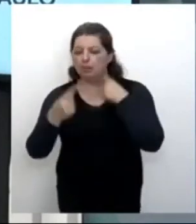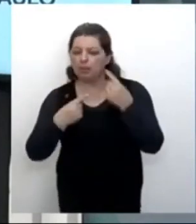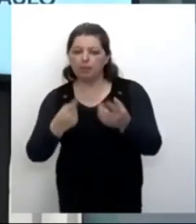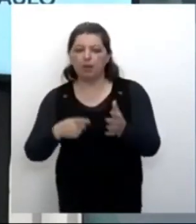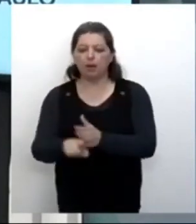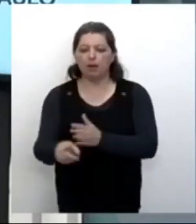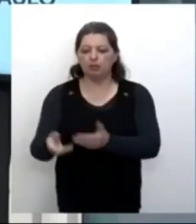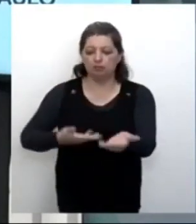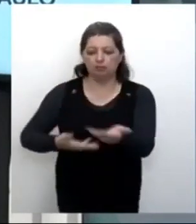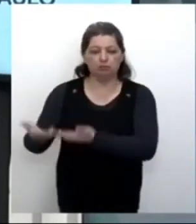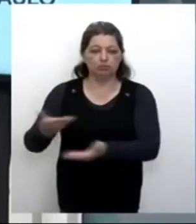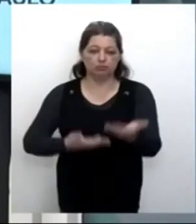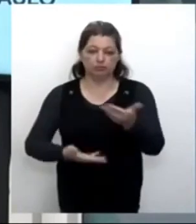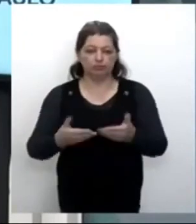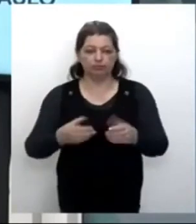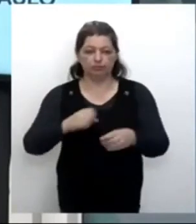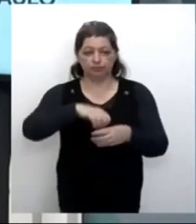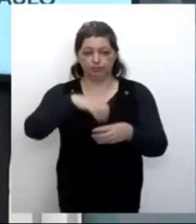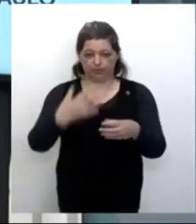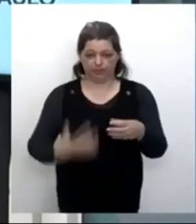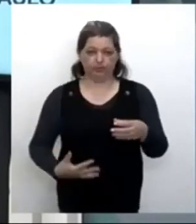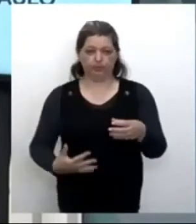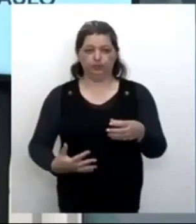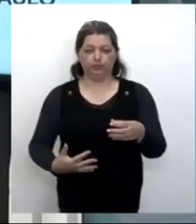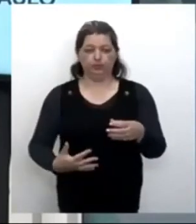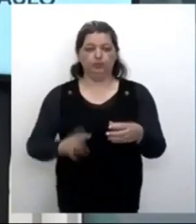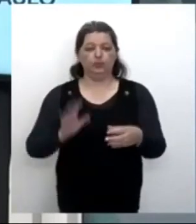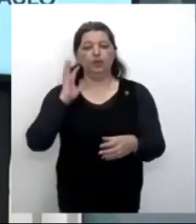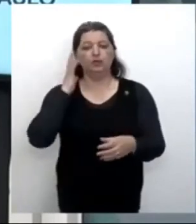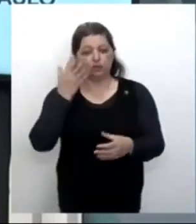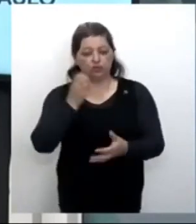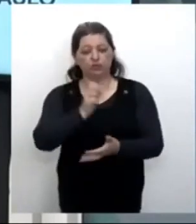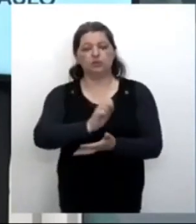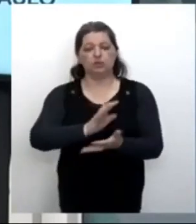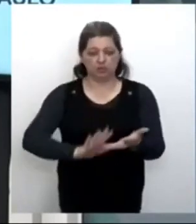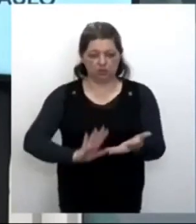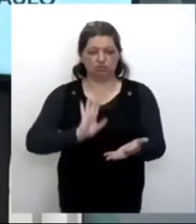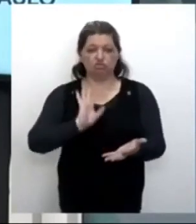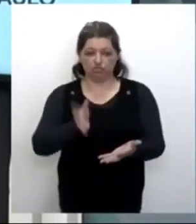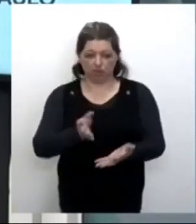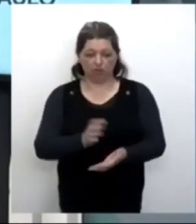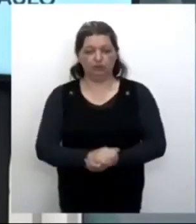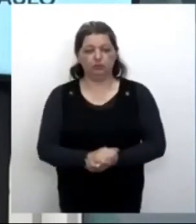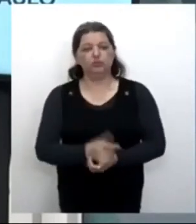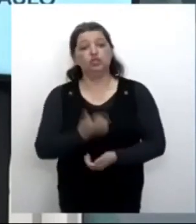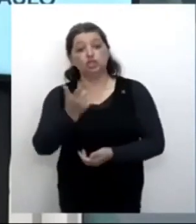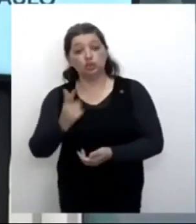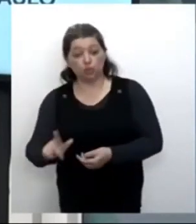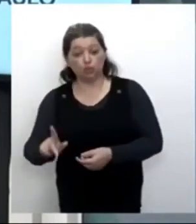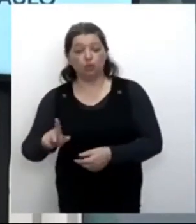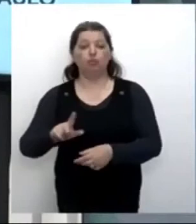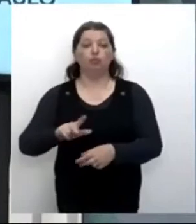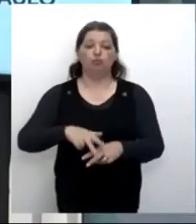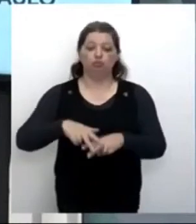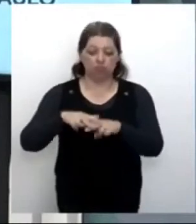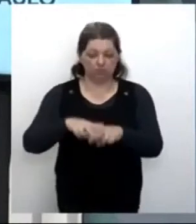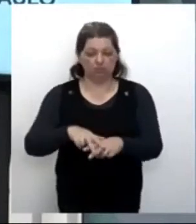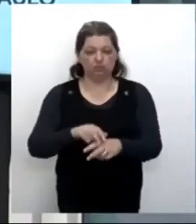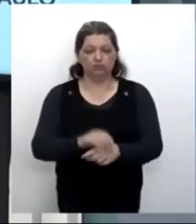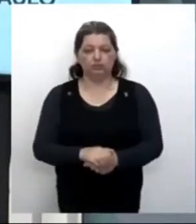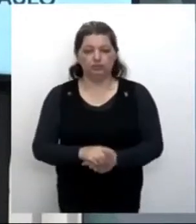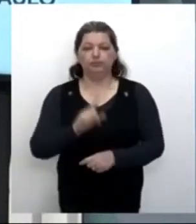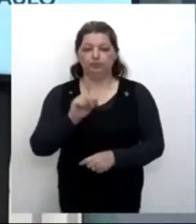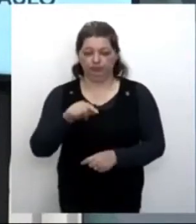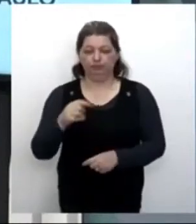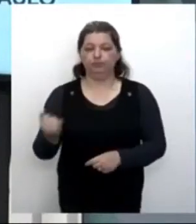sobre o conteúdo, né? Resolver os exercícios já resolvidos. os exercícios exemplos, tá? Muito importante isso